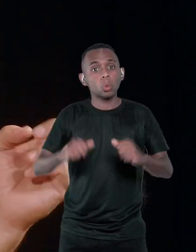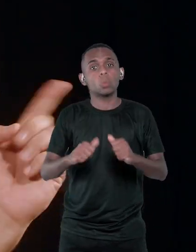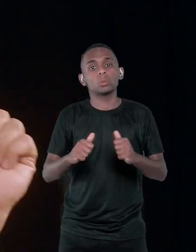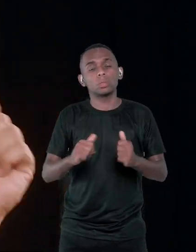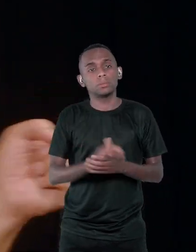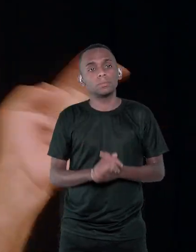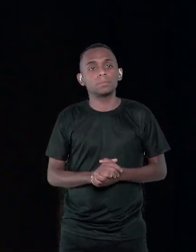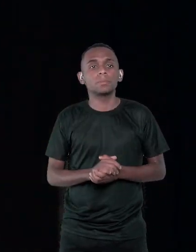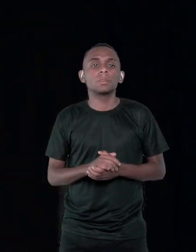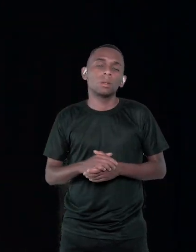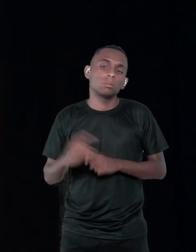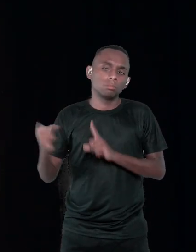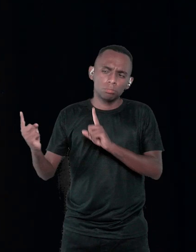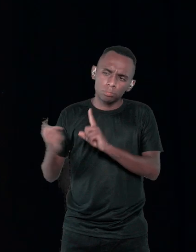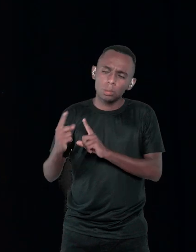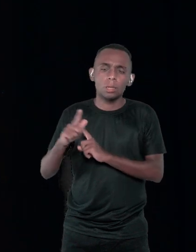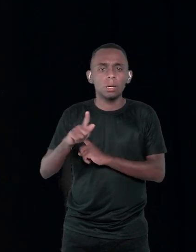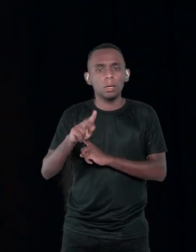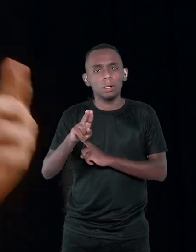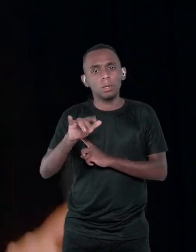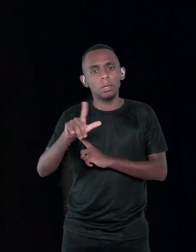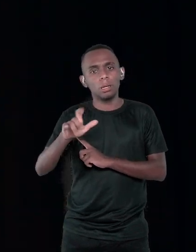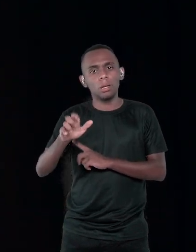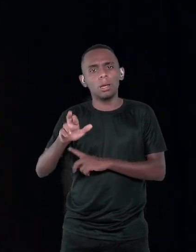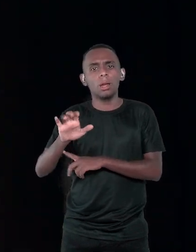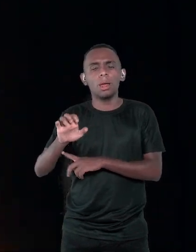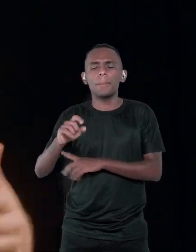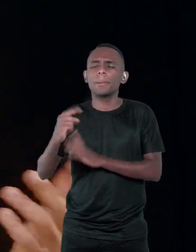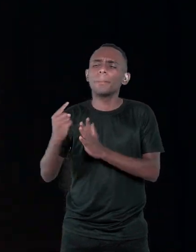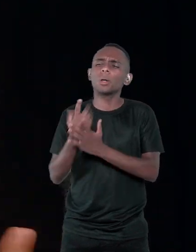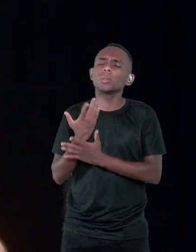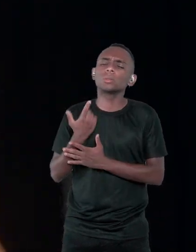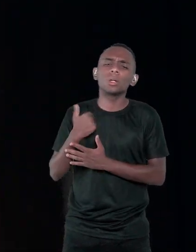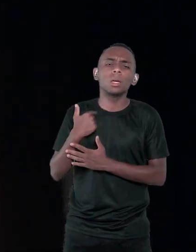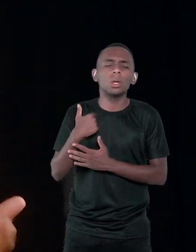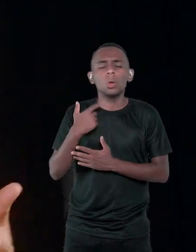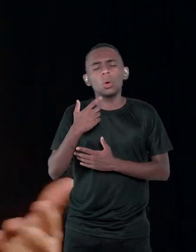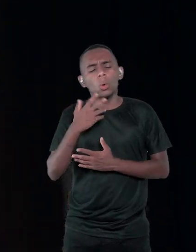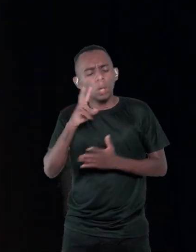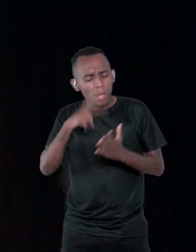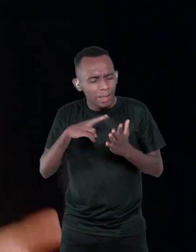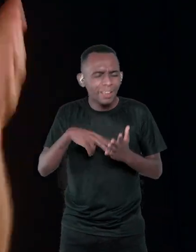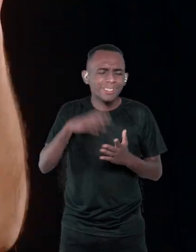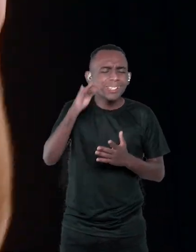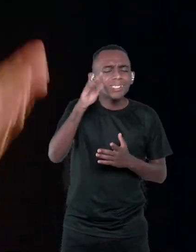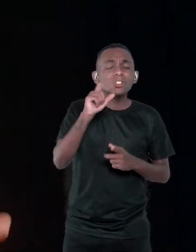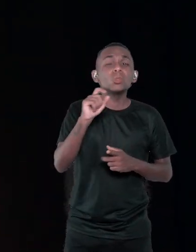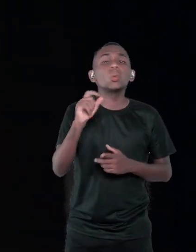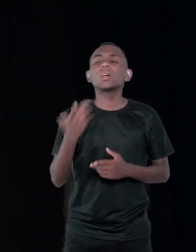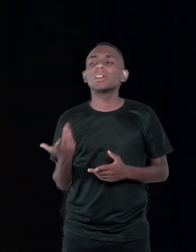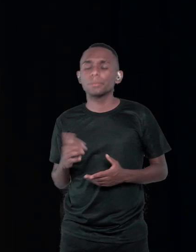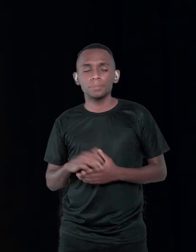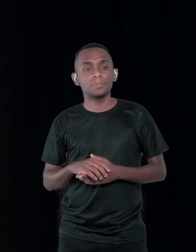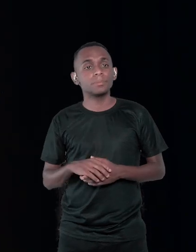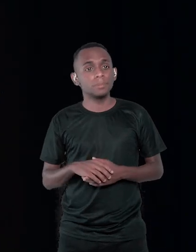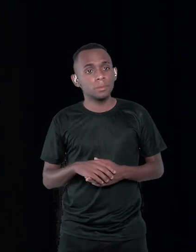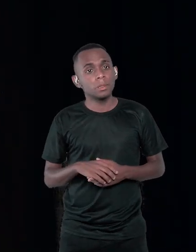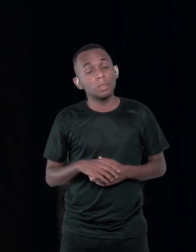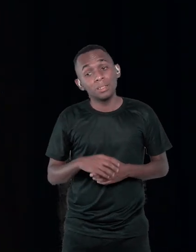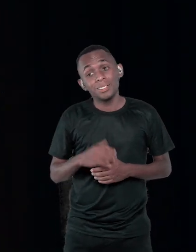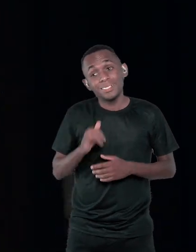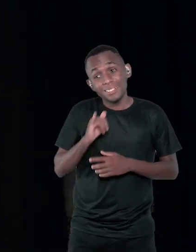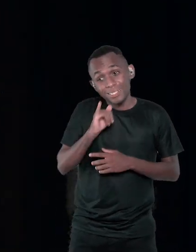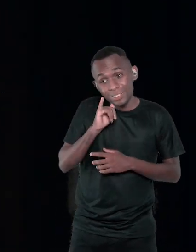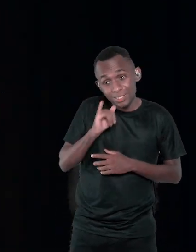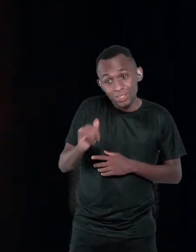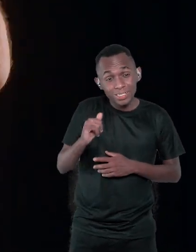muito legal, Guilherme Guerra, que é ali. Ele perguntou: o que você está lendo agora? O que você está vendo agora, ouvindo agora? E ele falou: nossa, qualquer recorte que você faz do que você está lendo